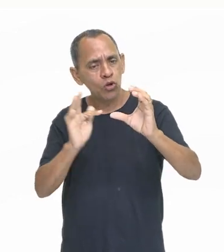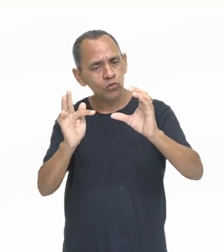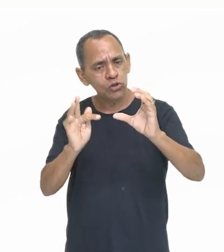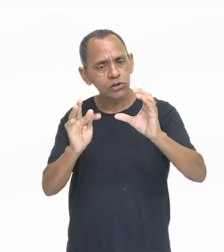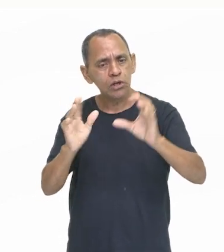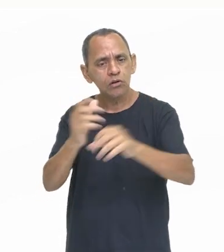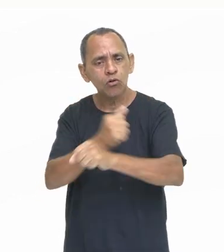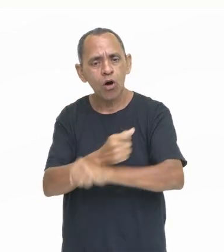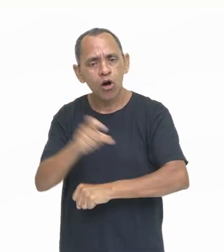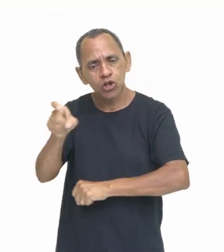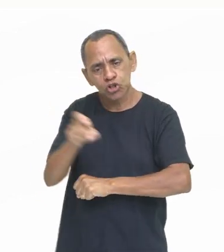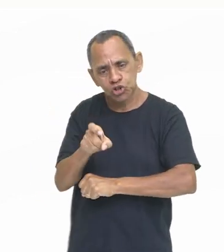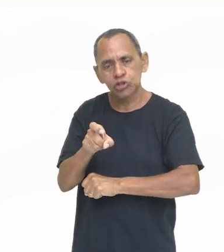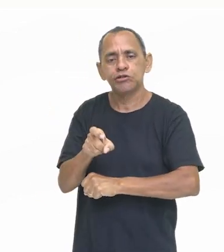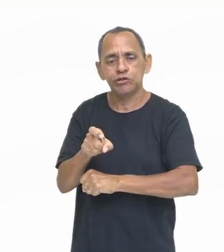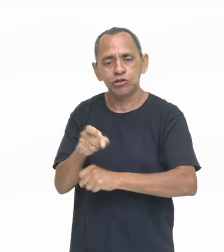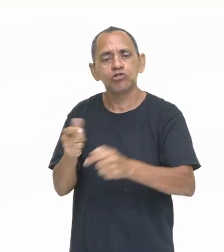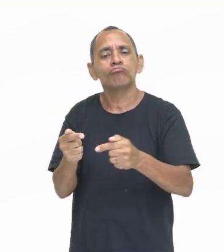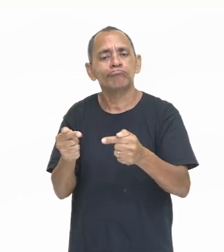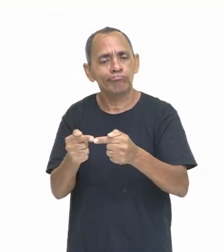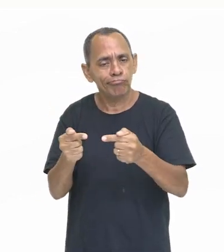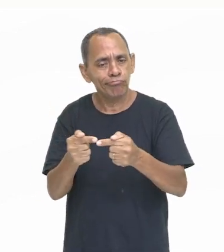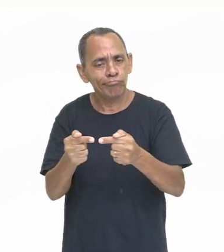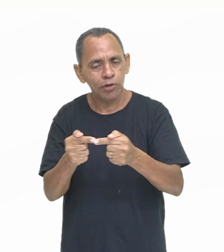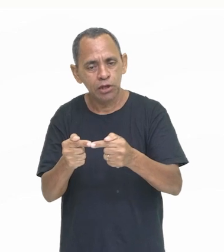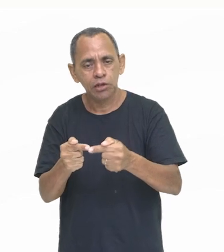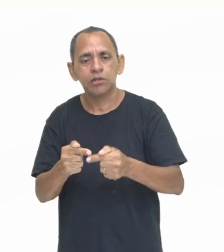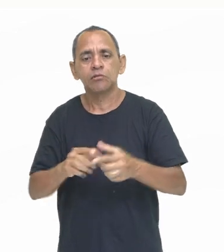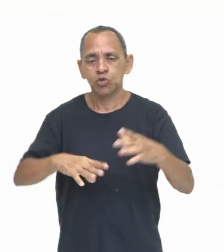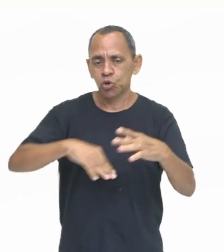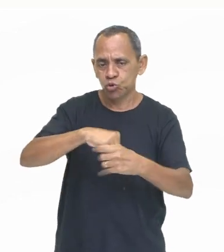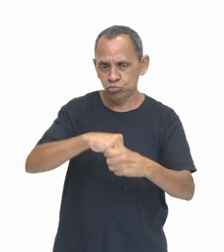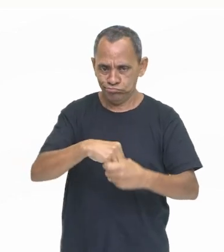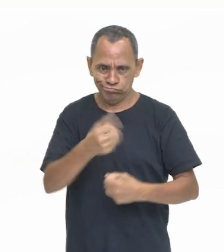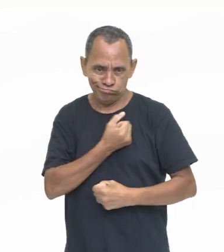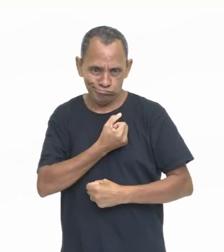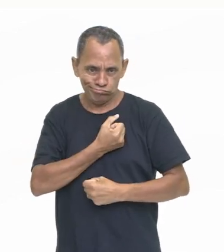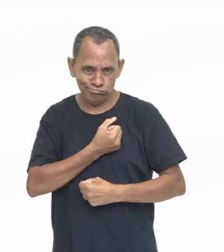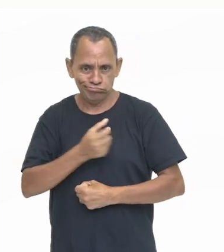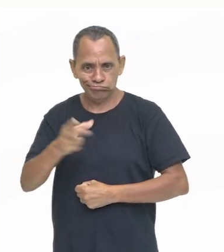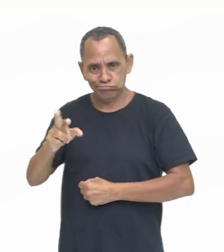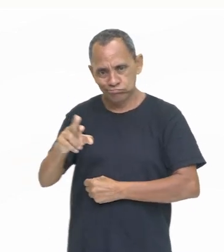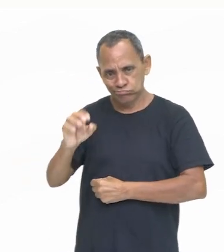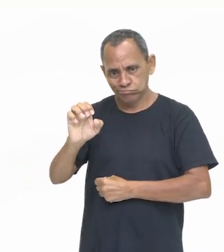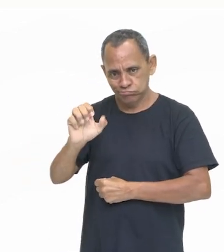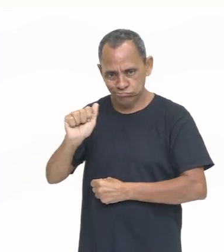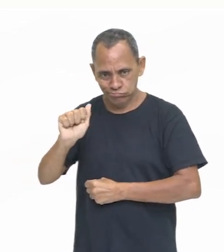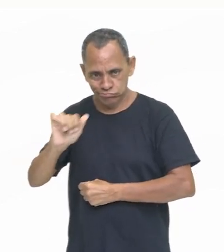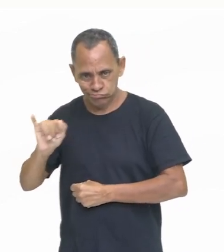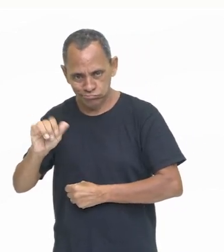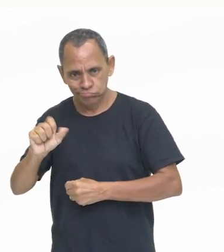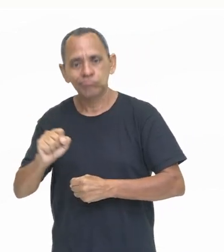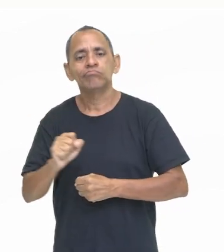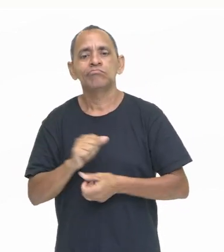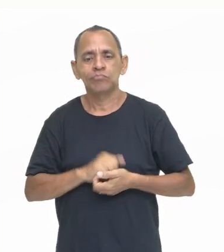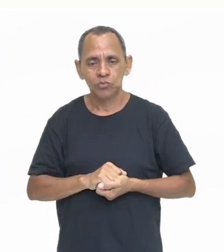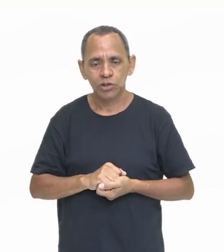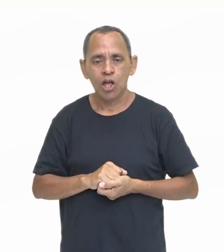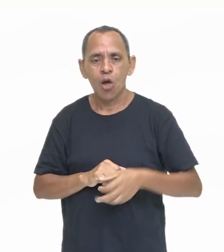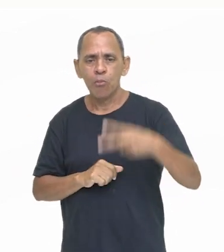é x pertencente ao conjunto dos números reais, tal que x é menor ou igual